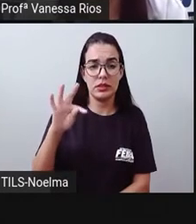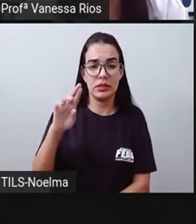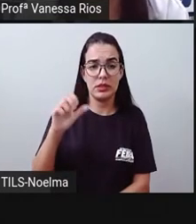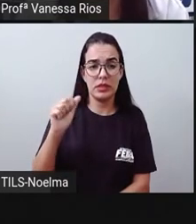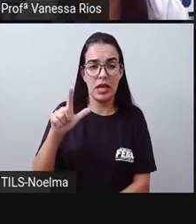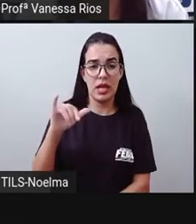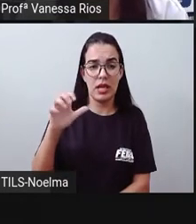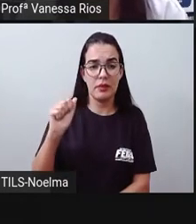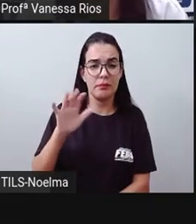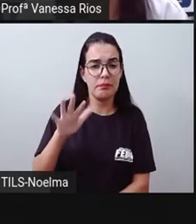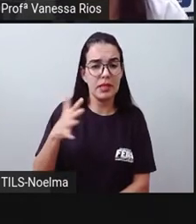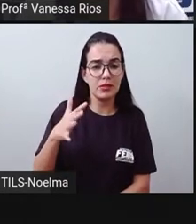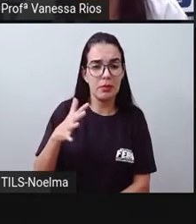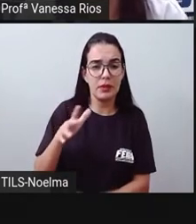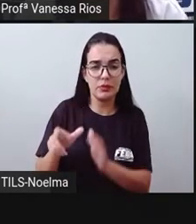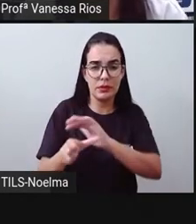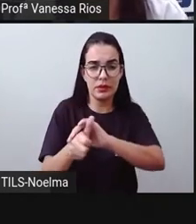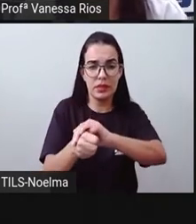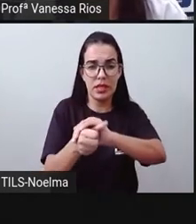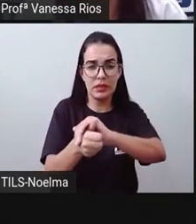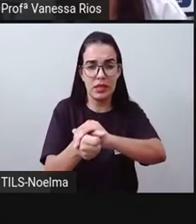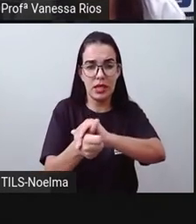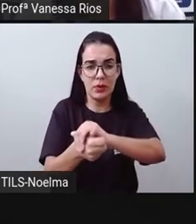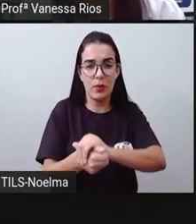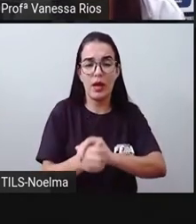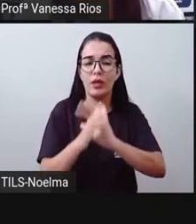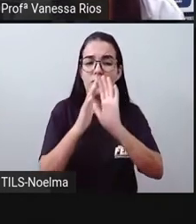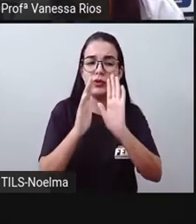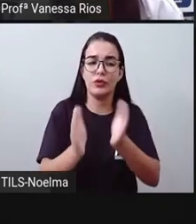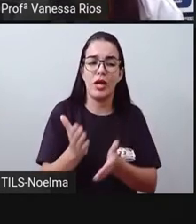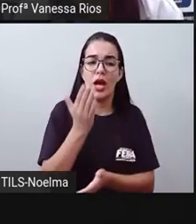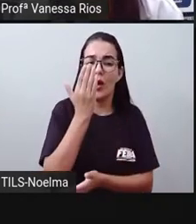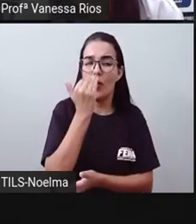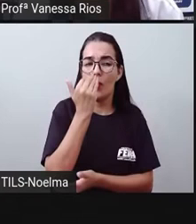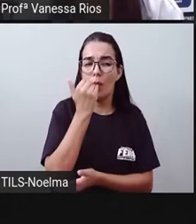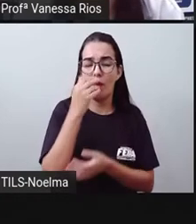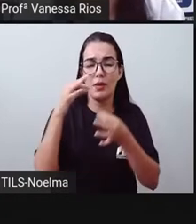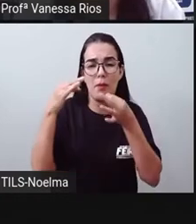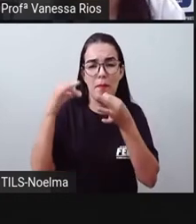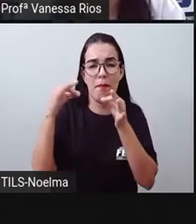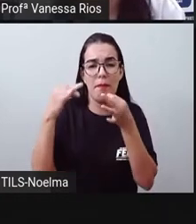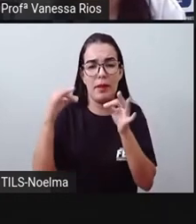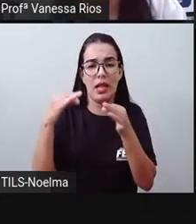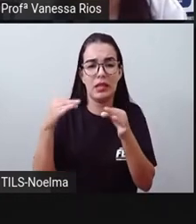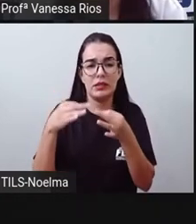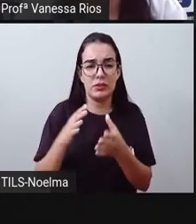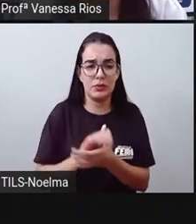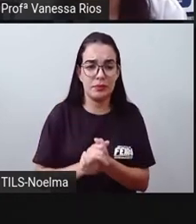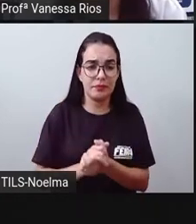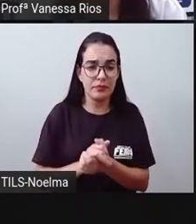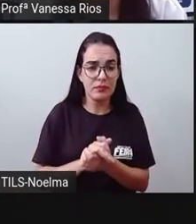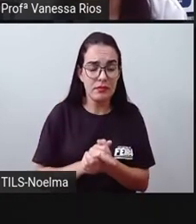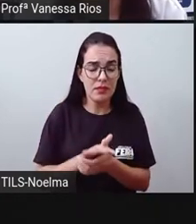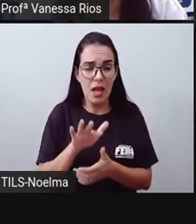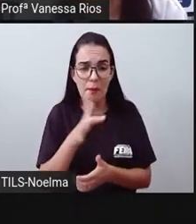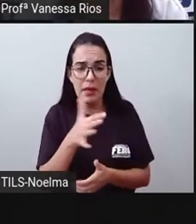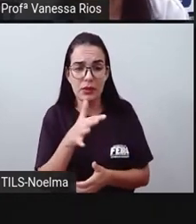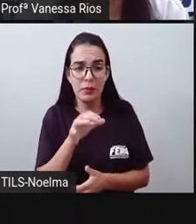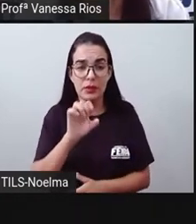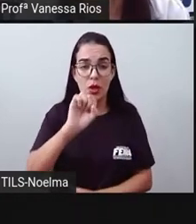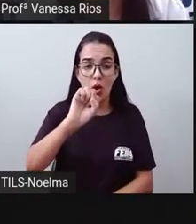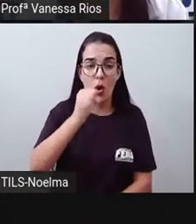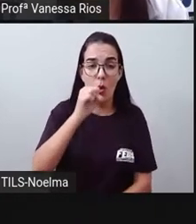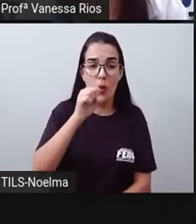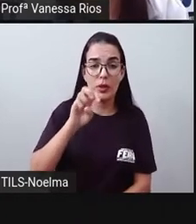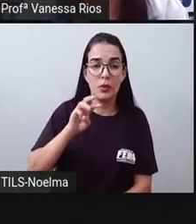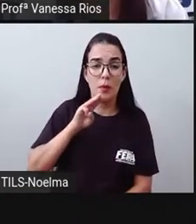de 8 milhões de toneladas do produto são despejadas nos oceanos anualmente, segundo estudo